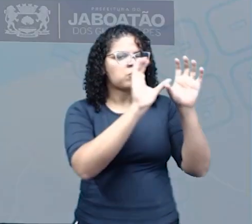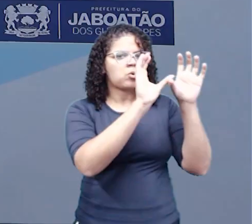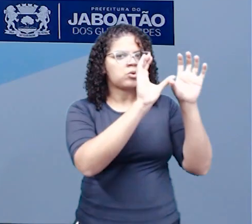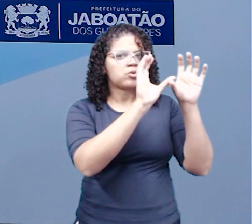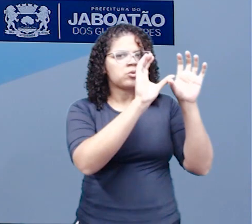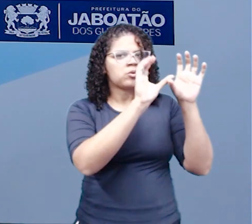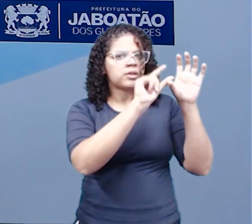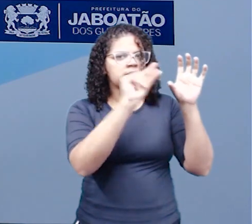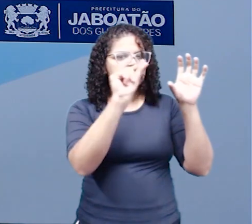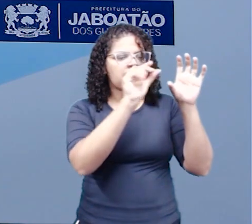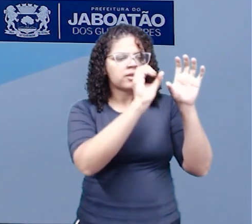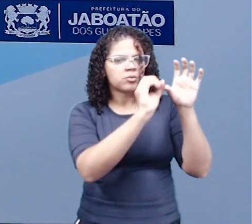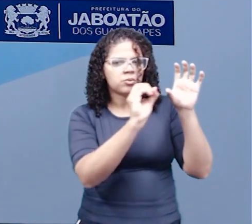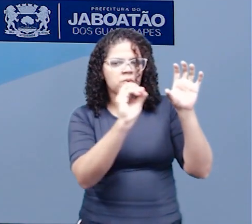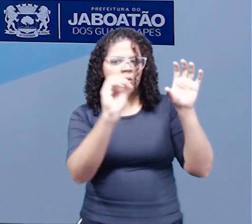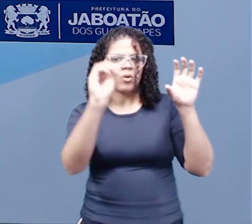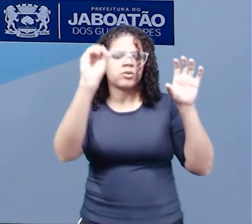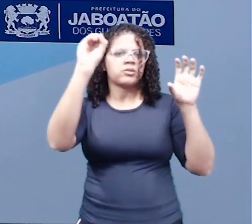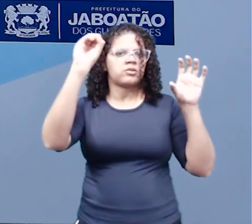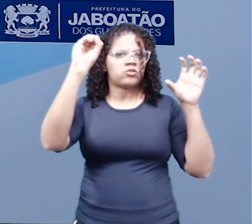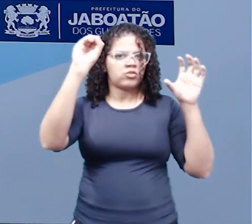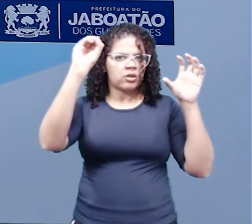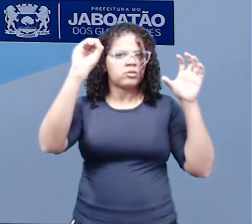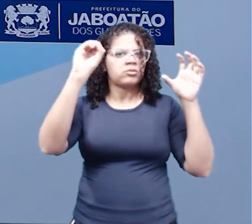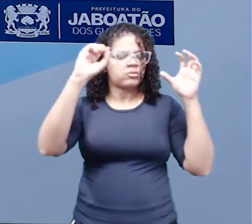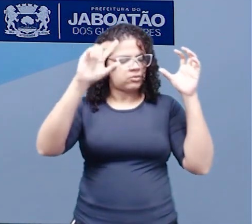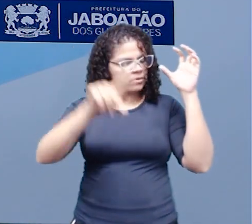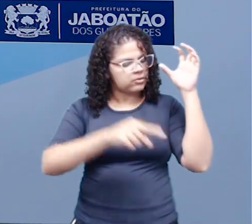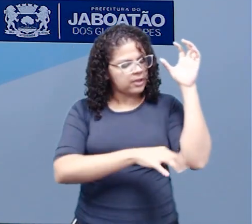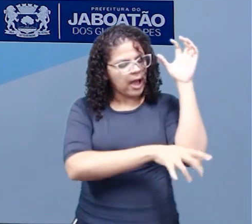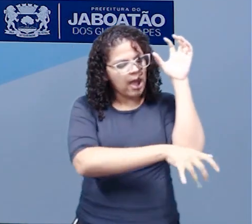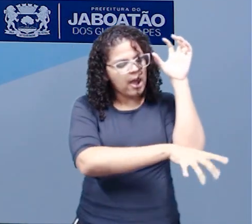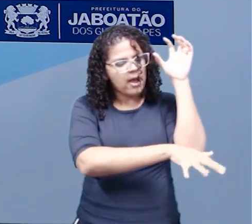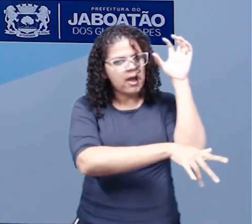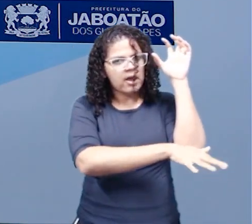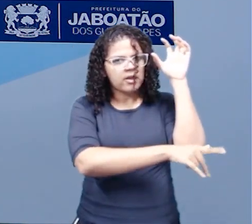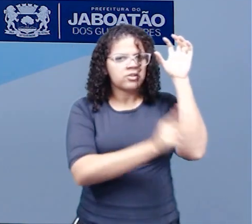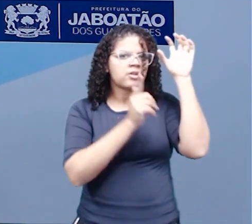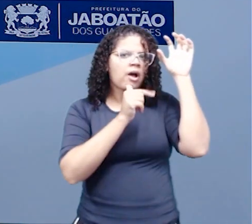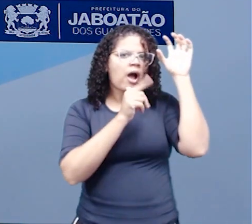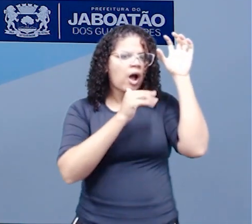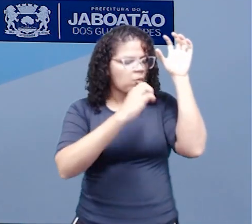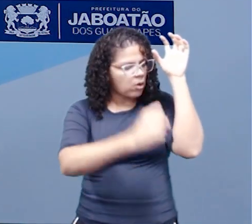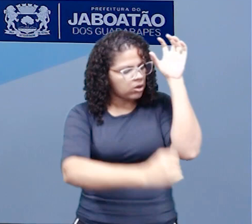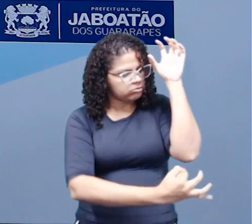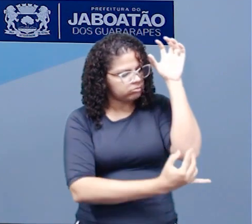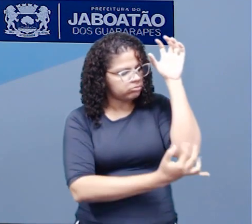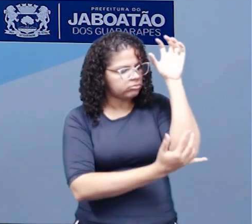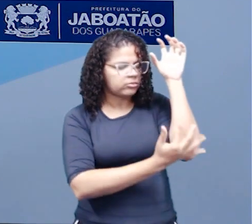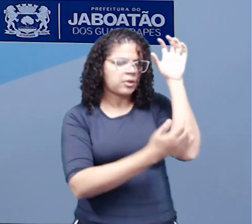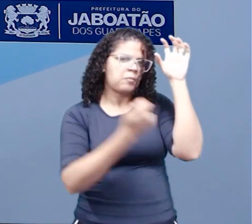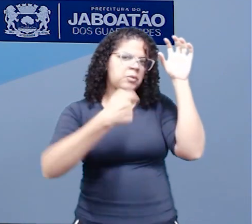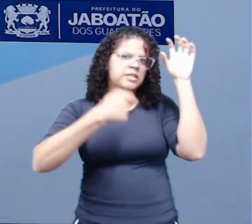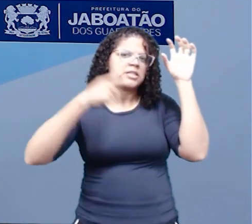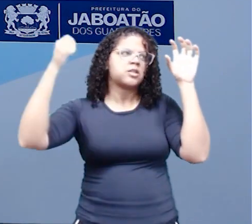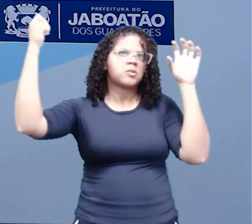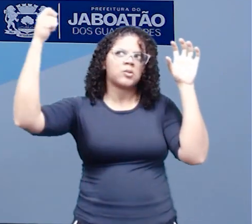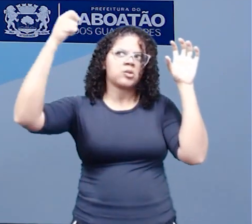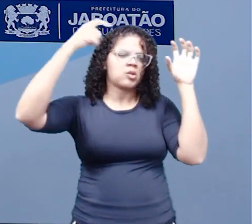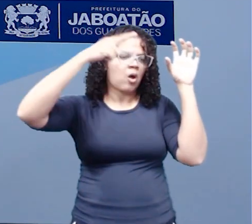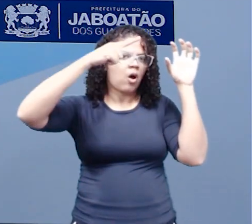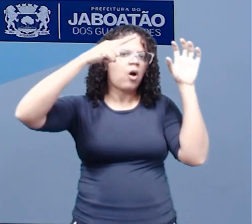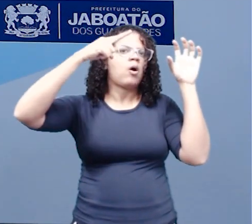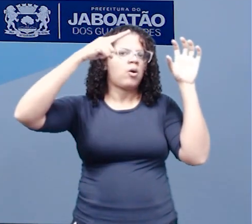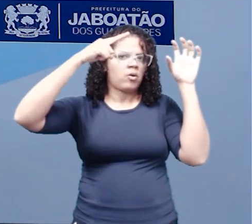oxigênio. Embaixo, na raiz da planta, entra água. É necessária a presença de luz solar para que essa fotossíntese